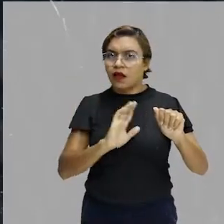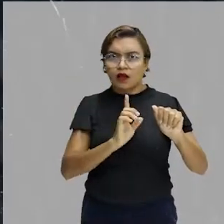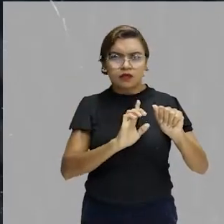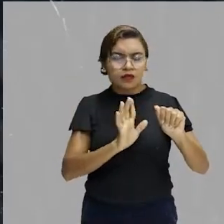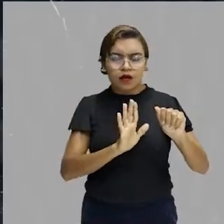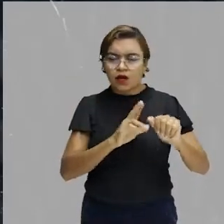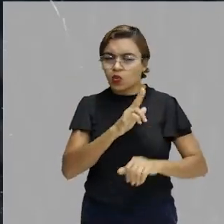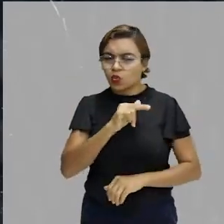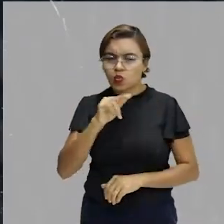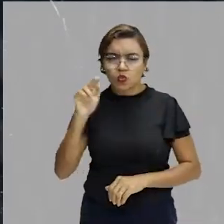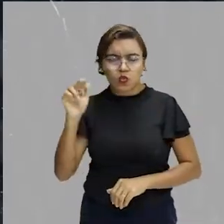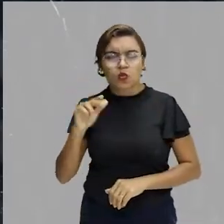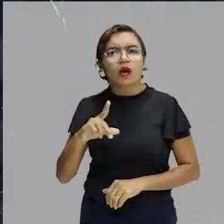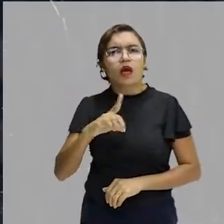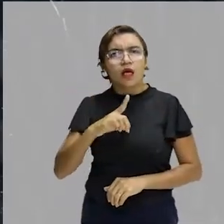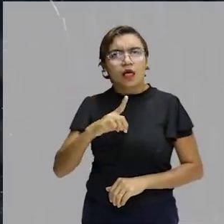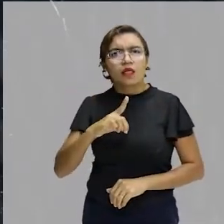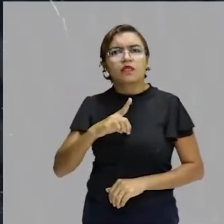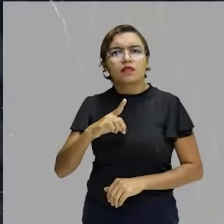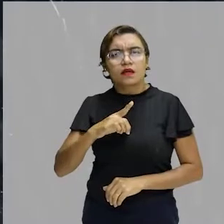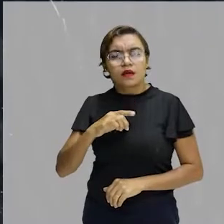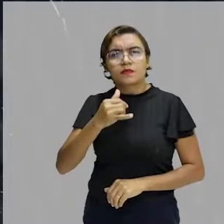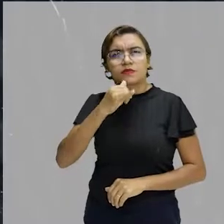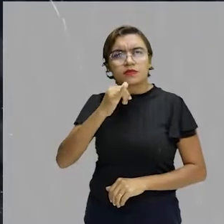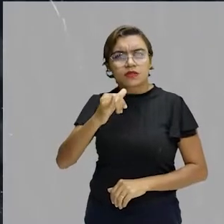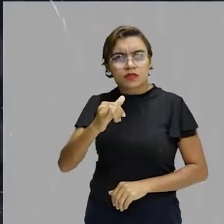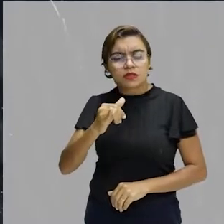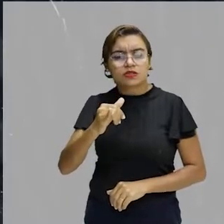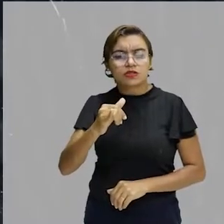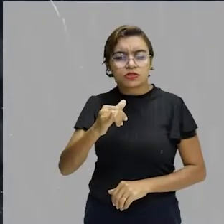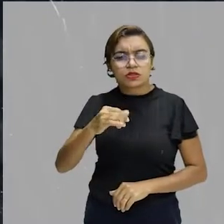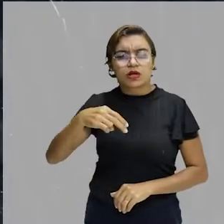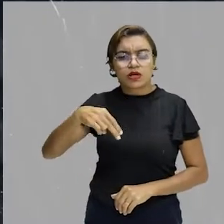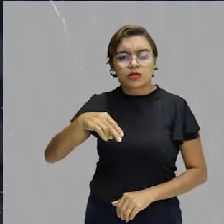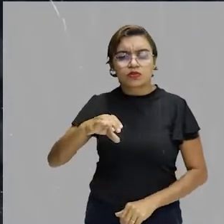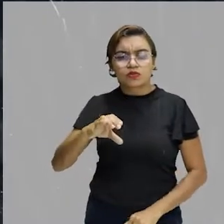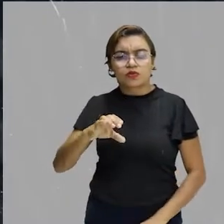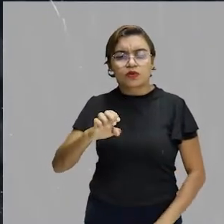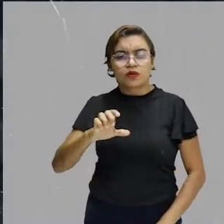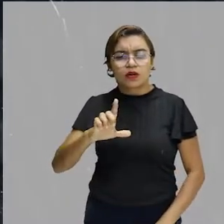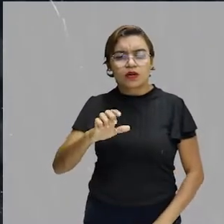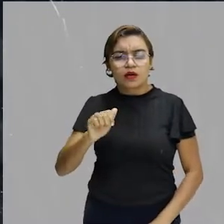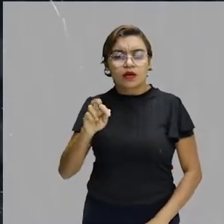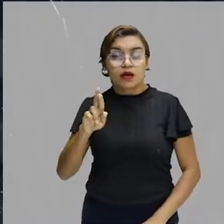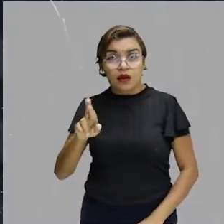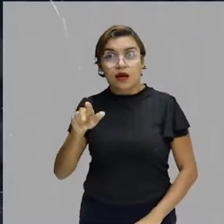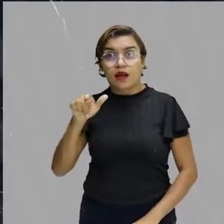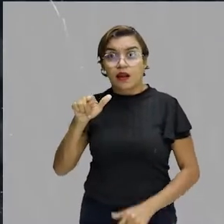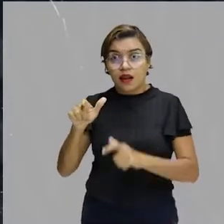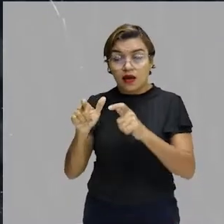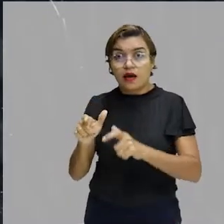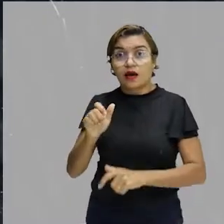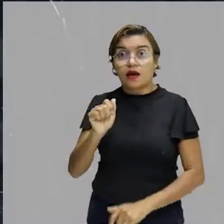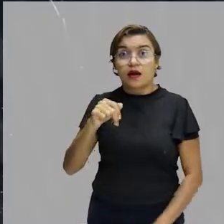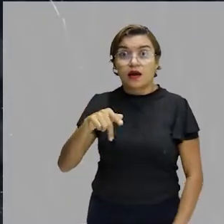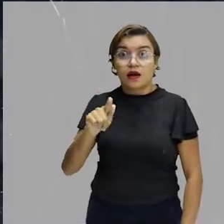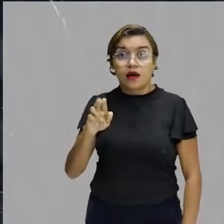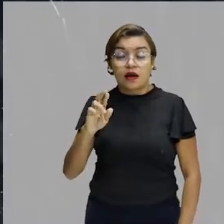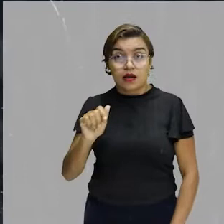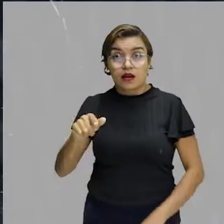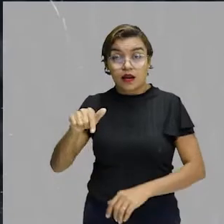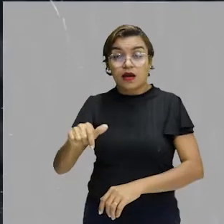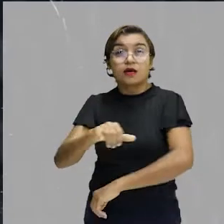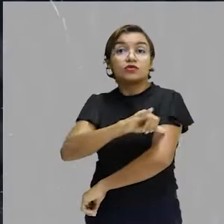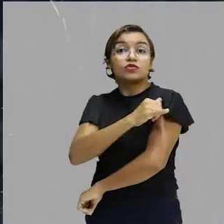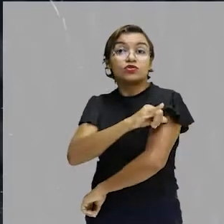né, galera? Nós temos energia nuclear produzida no Brasil, nas usinas de Angra, né? Angra 1, Angra 2, está localizada no estado do Rio de Janeiro, mas é uma